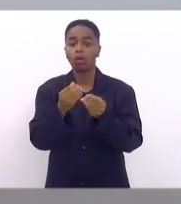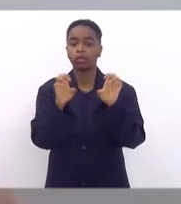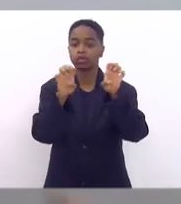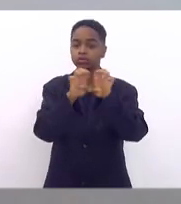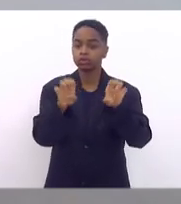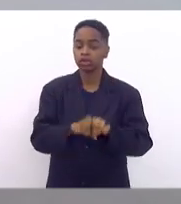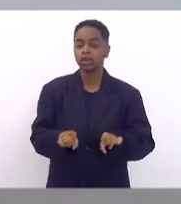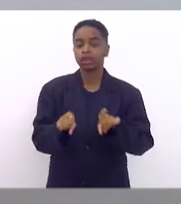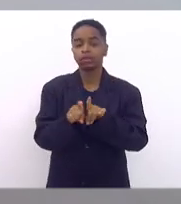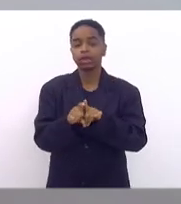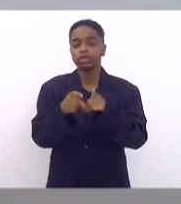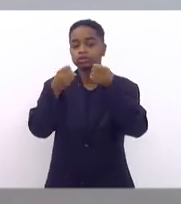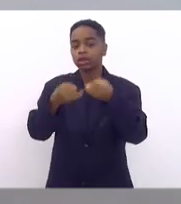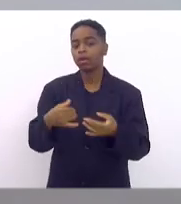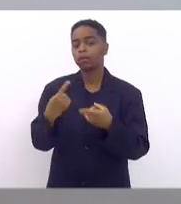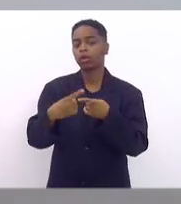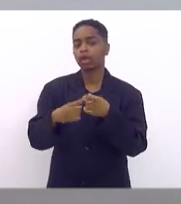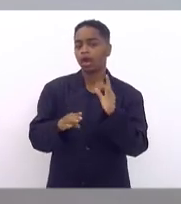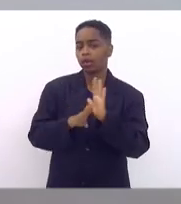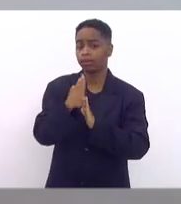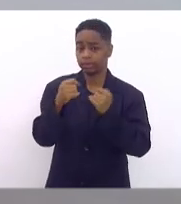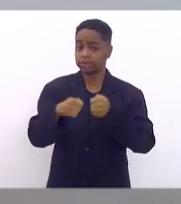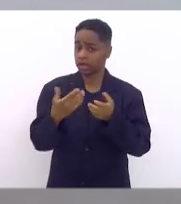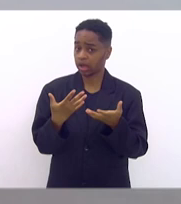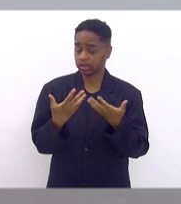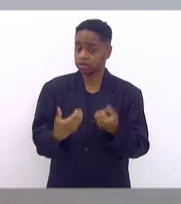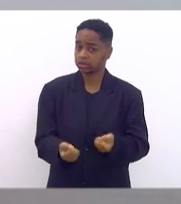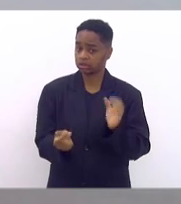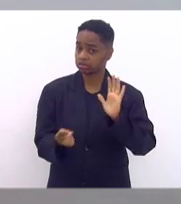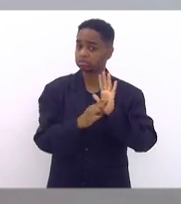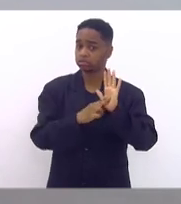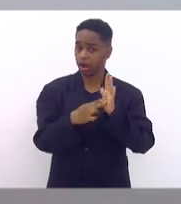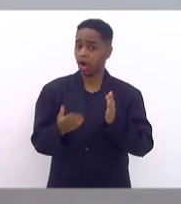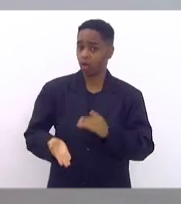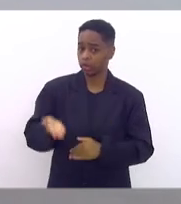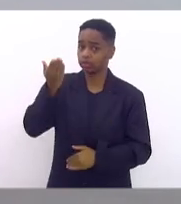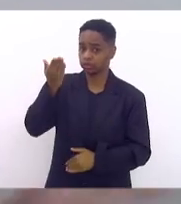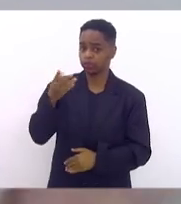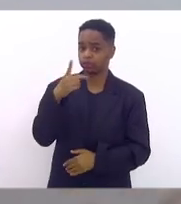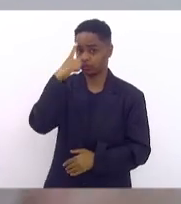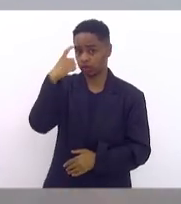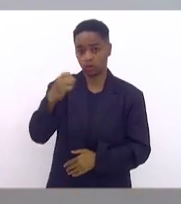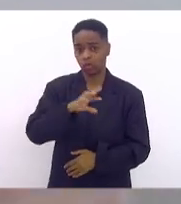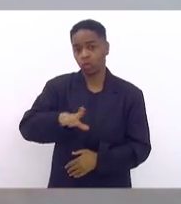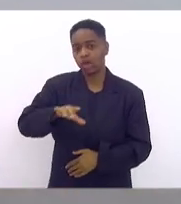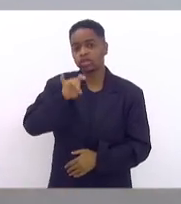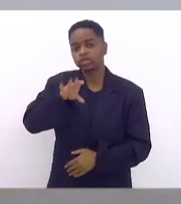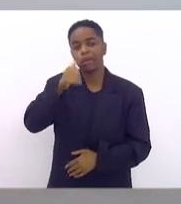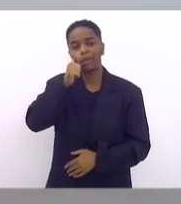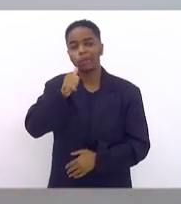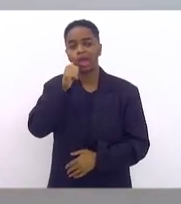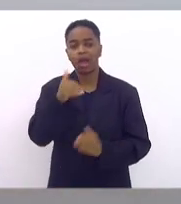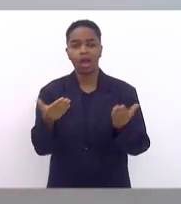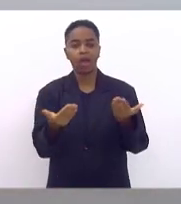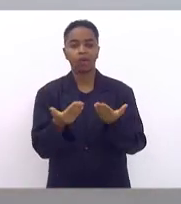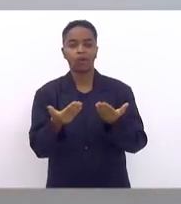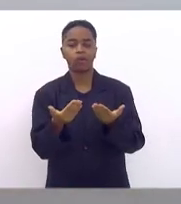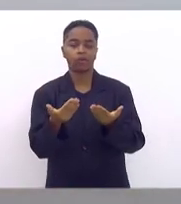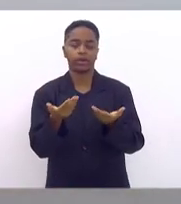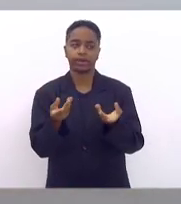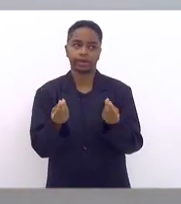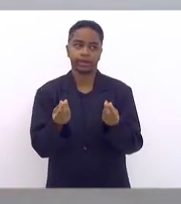está aumentando, porque a gente precisa admitir que está aumentando essa violência. Não é apenas as mulheres agora estão